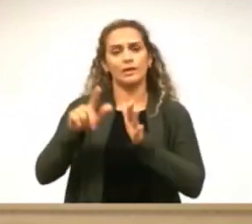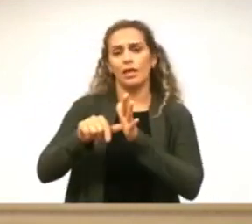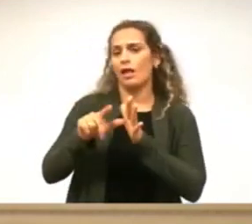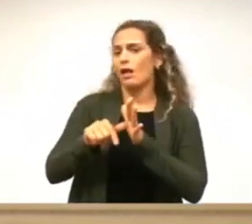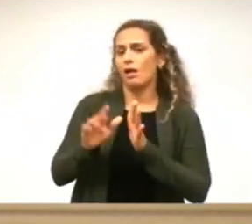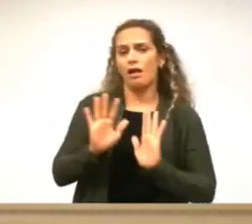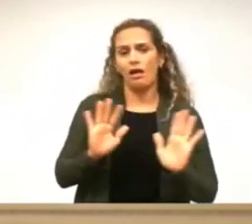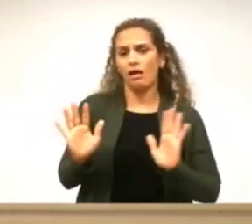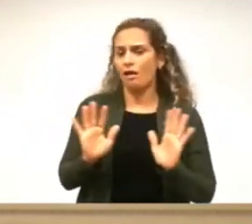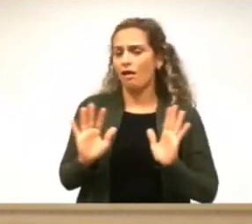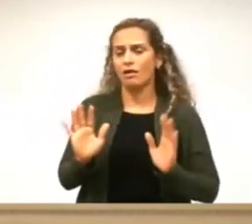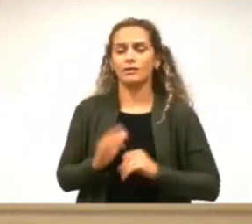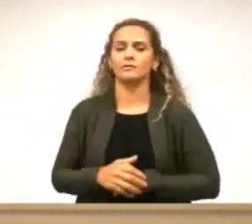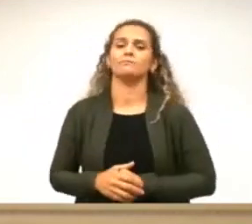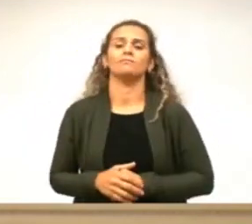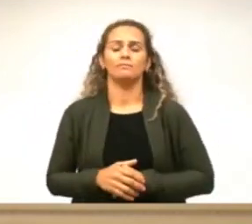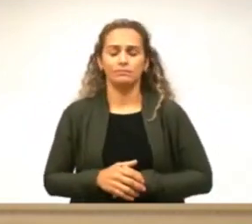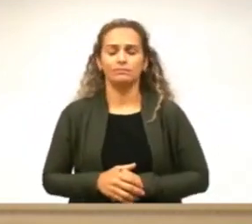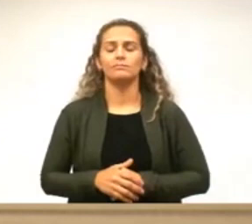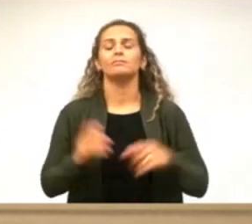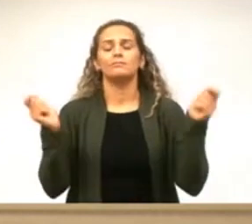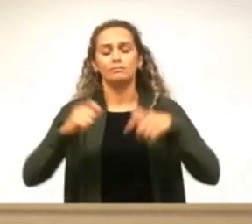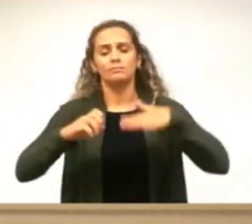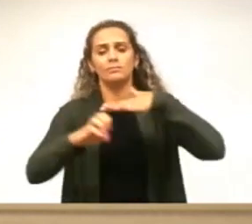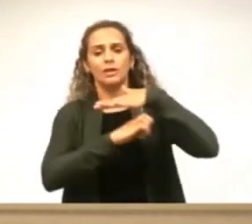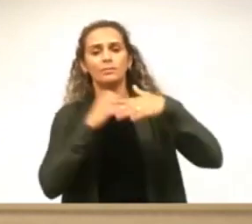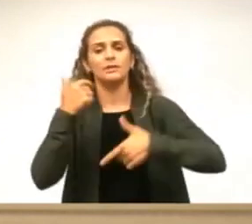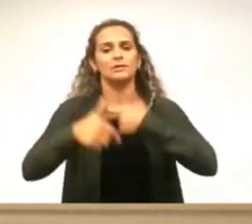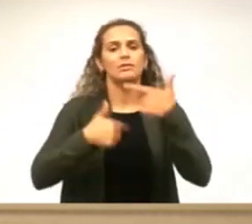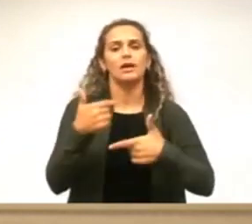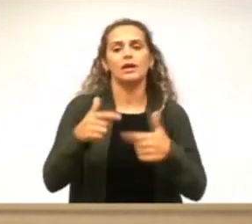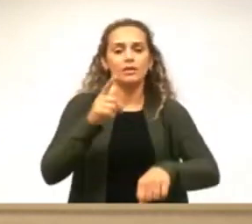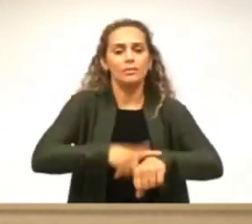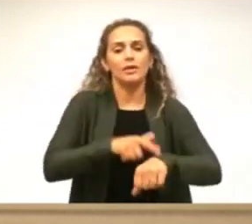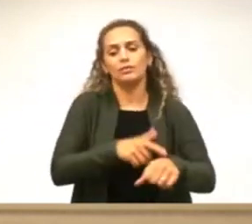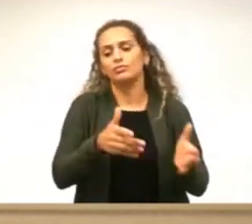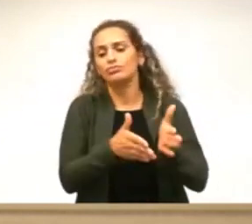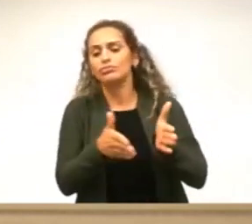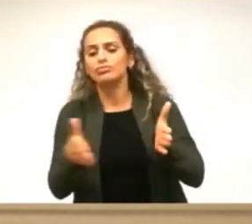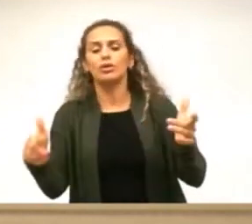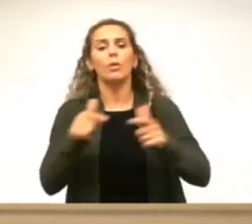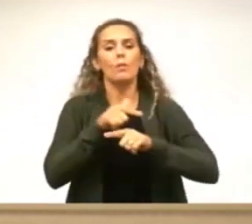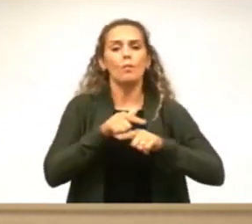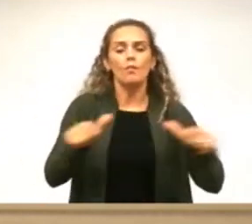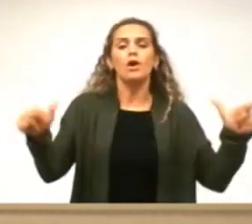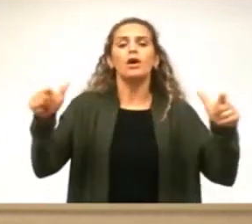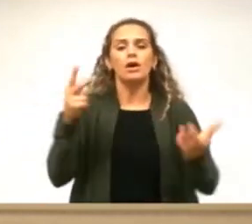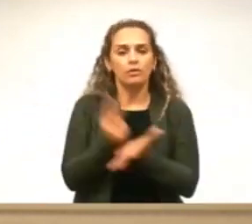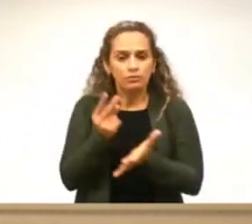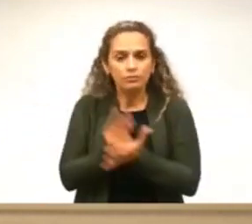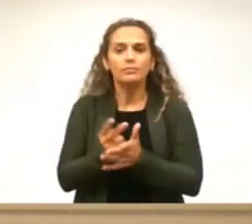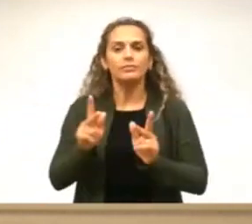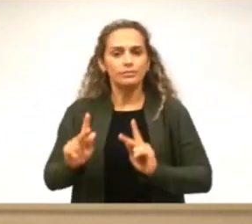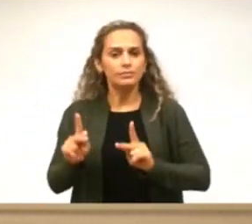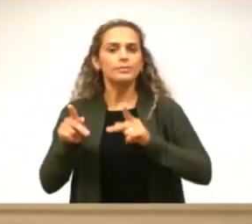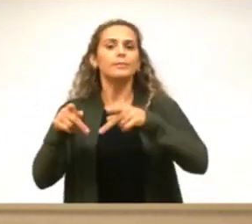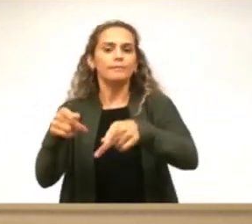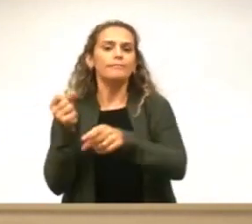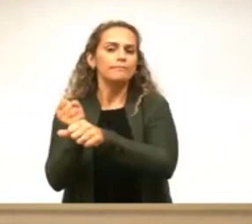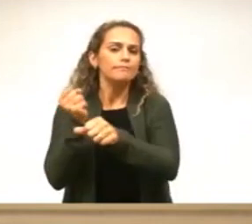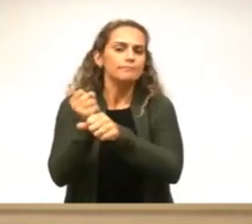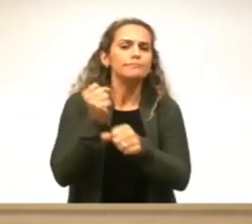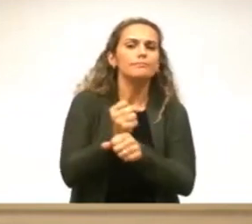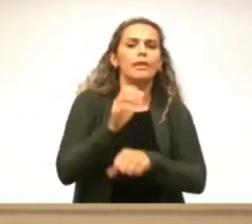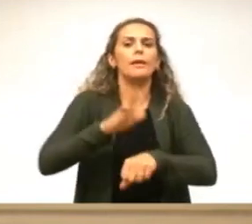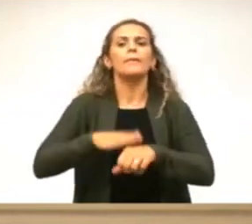esse aterro para poder a empresa trabalhar na seca e continuar trabalhando nessa ponte para que conclua o